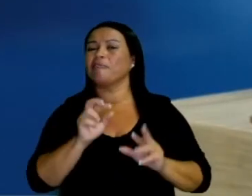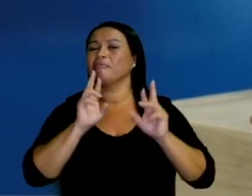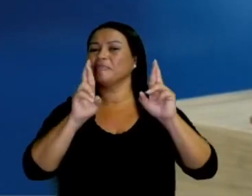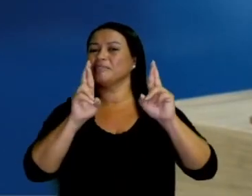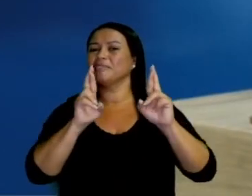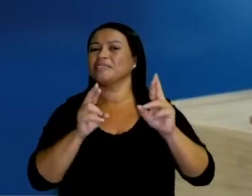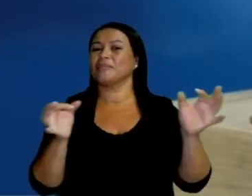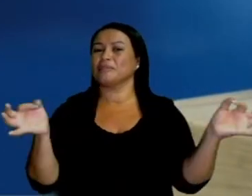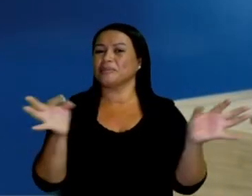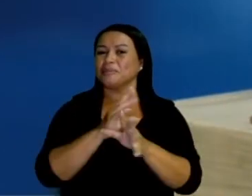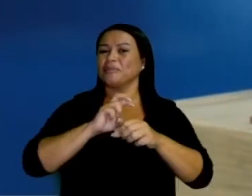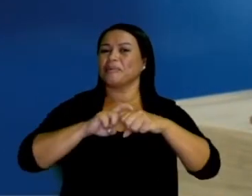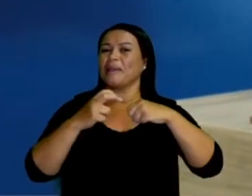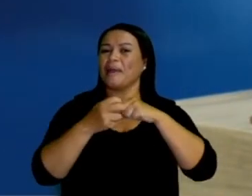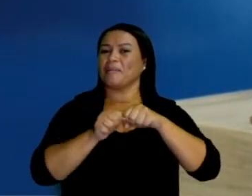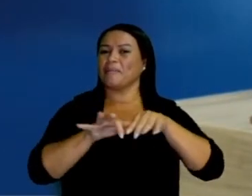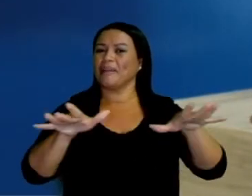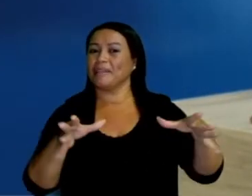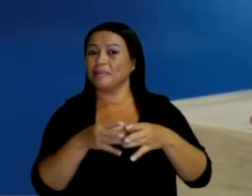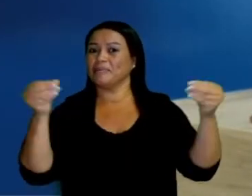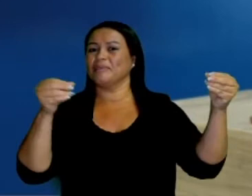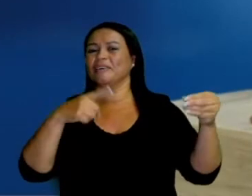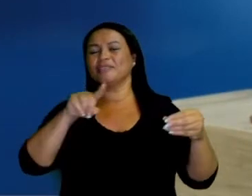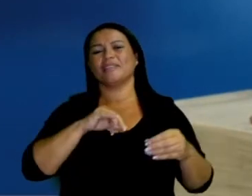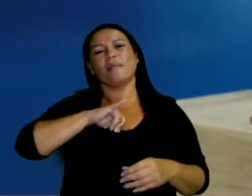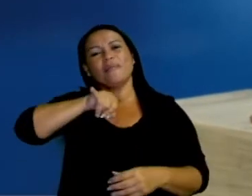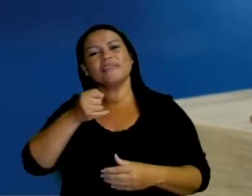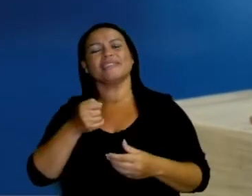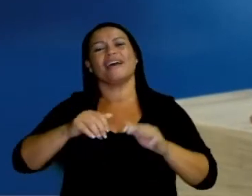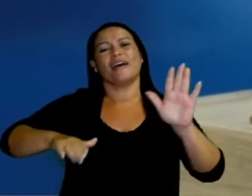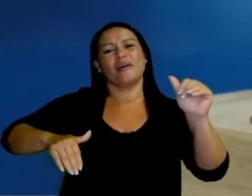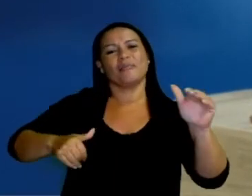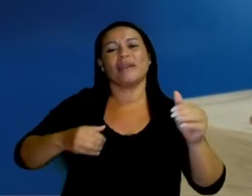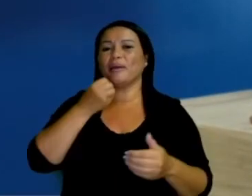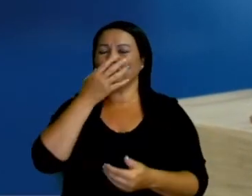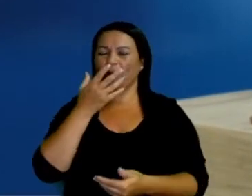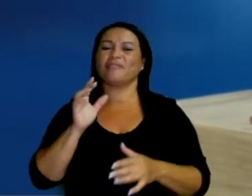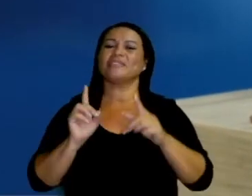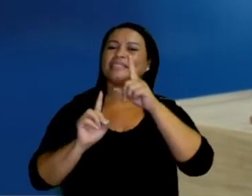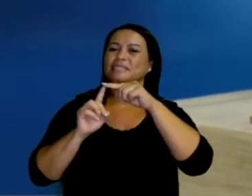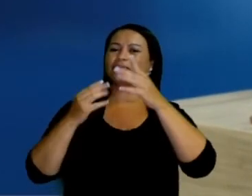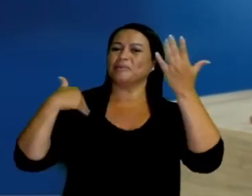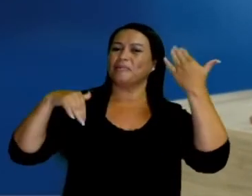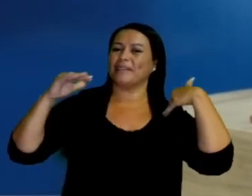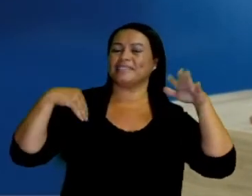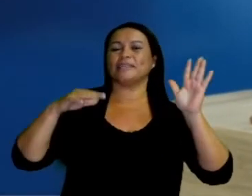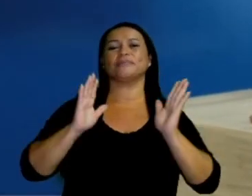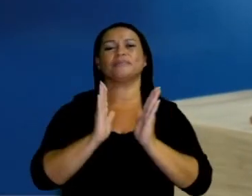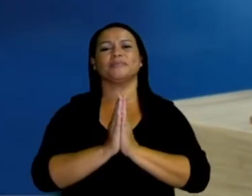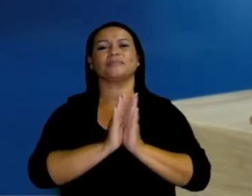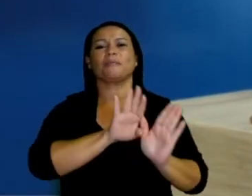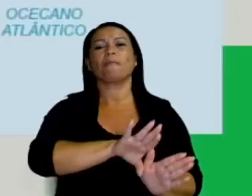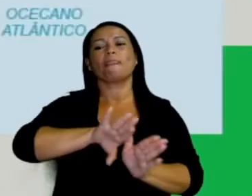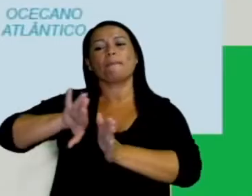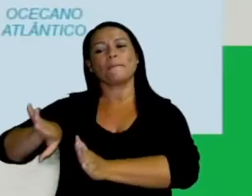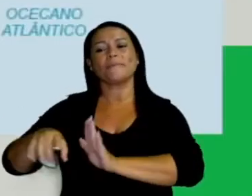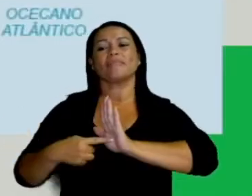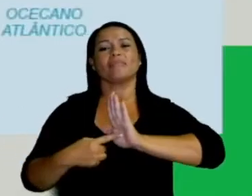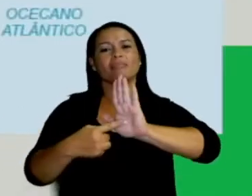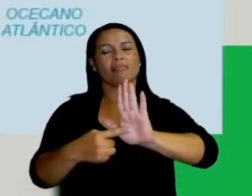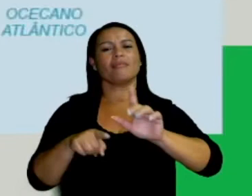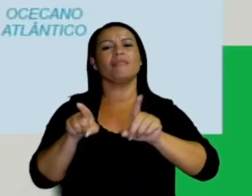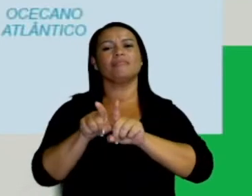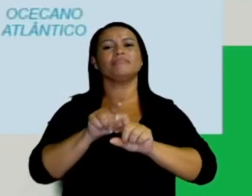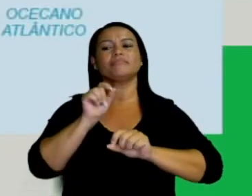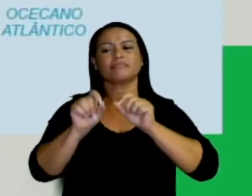visitar a praia, que para ser sério eu adoro demais, né, fazer esse tipo de passeio. Bem, aí a gente mostra a Bolívia, que seria o